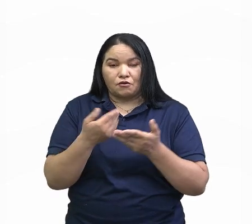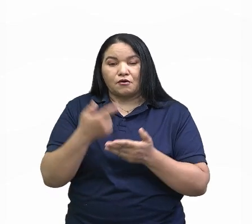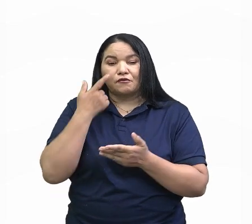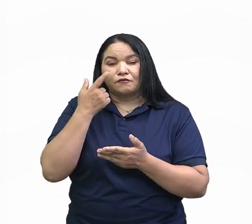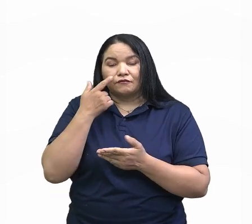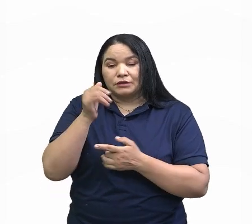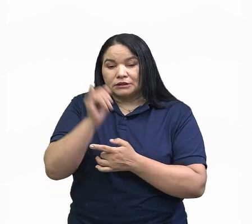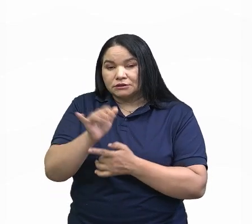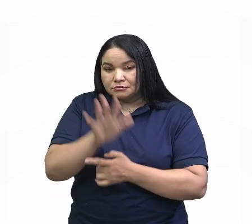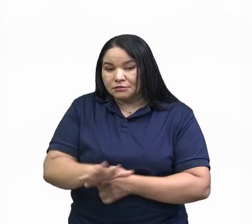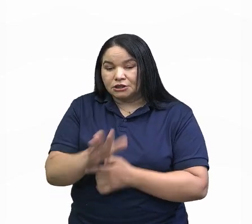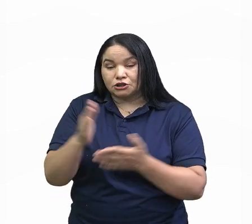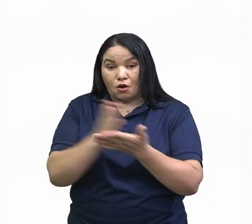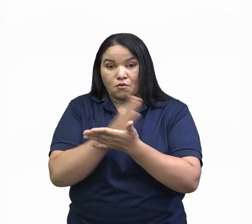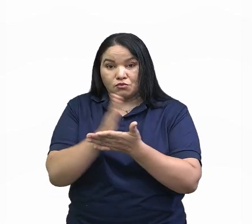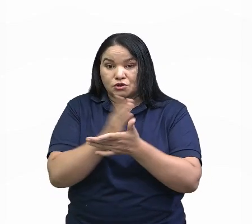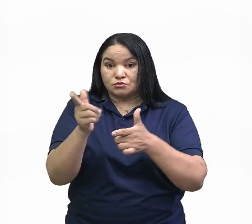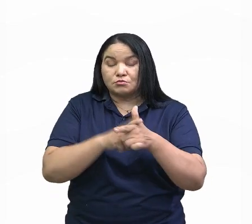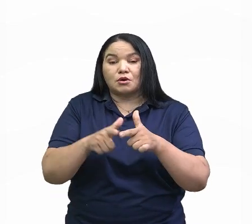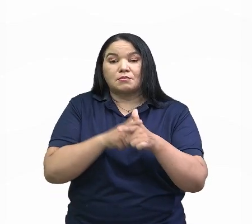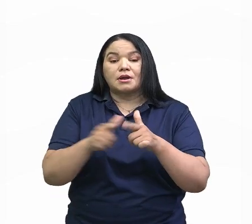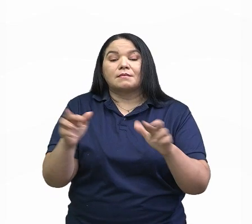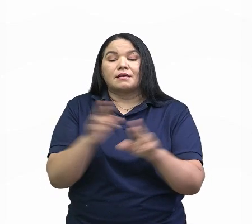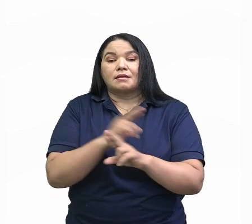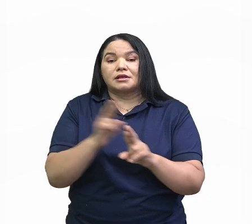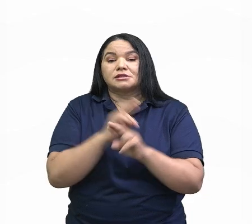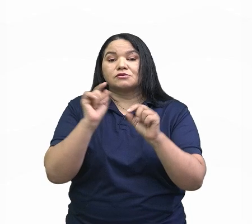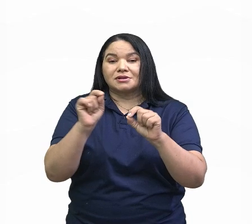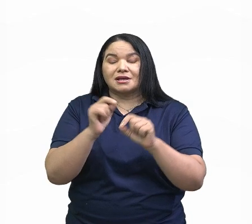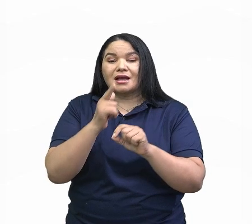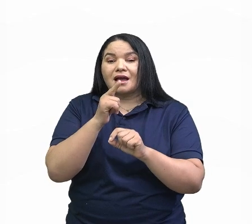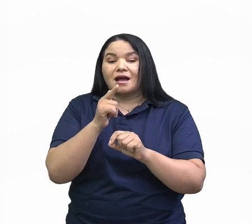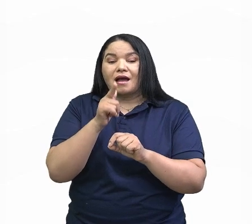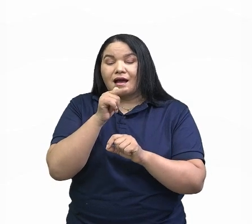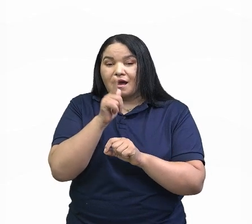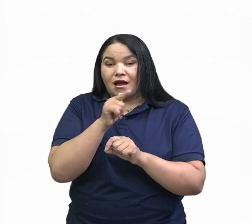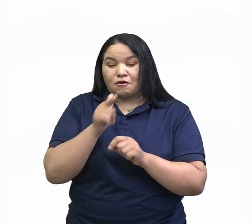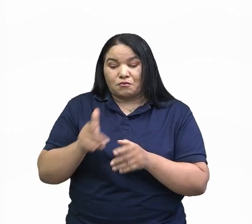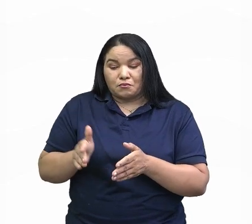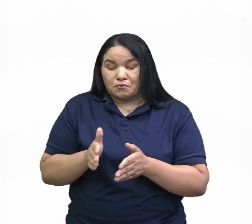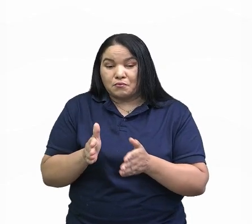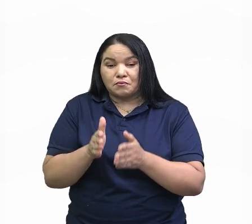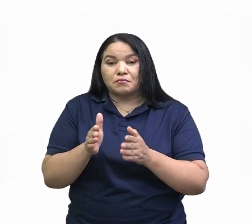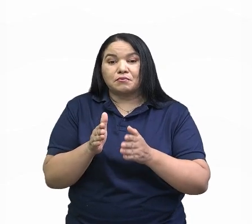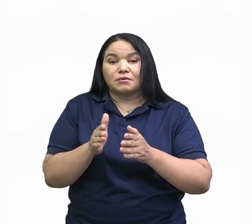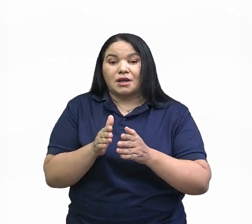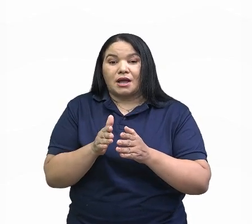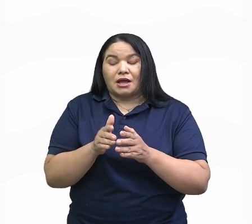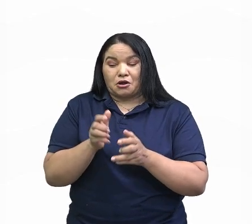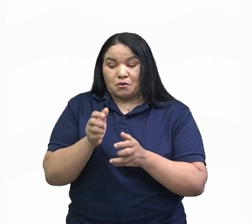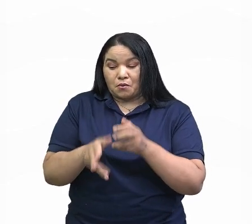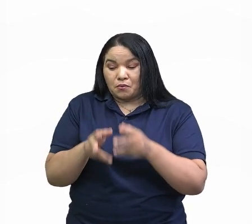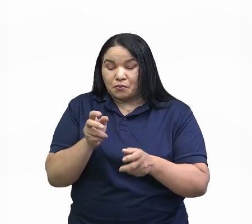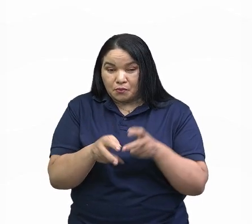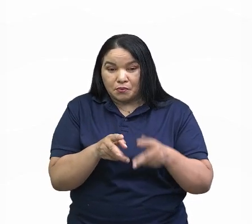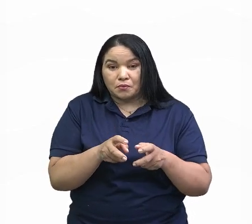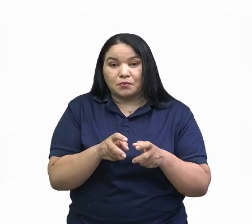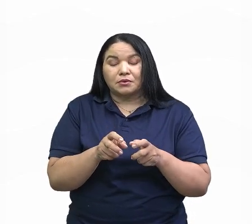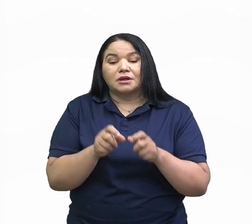são esses problemas ali relacionados com a água contaminada. Olha só. A água contaminada e